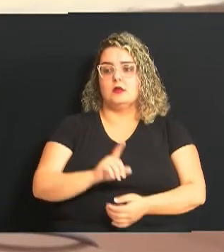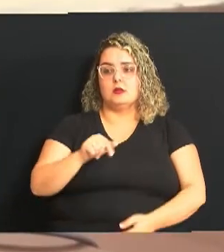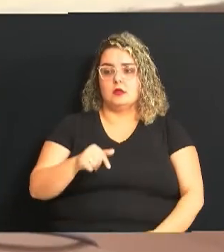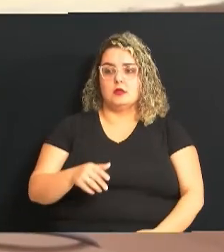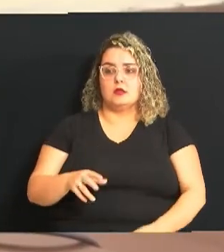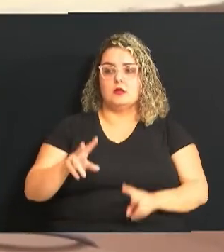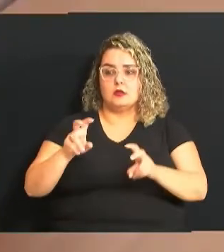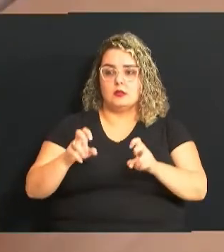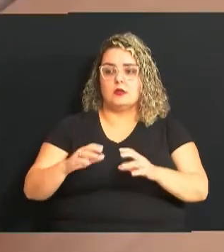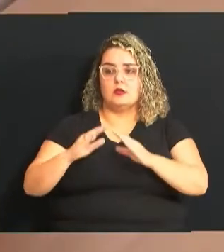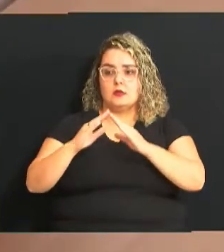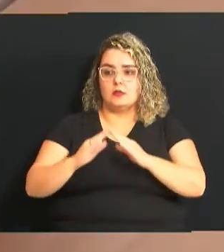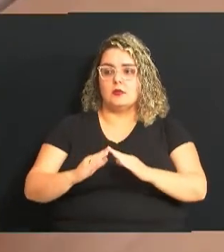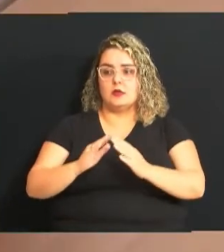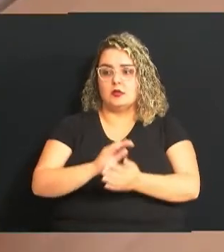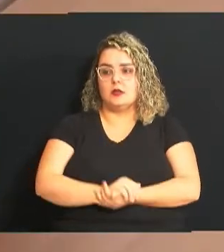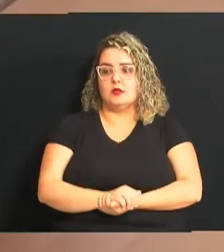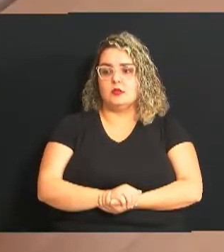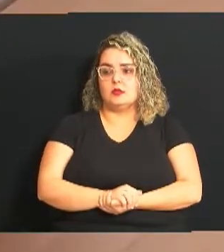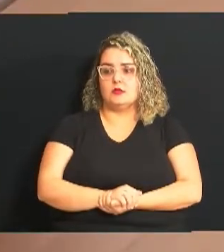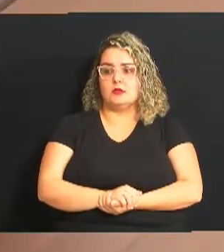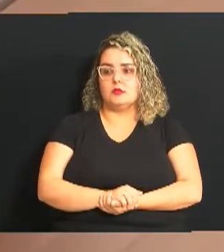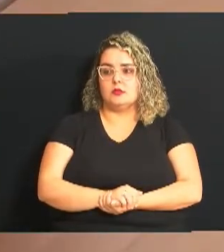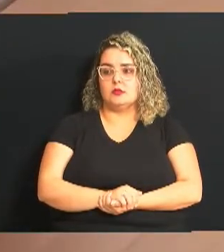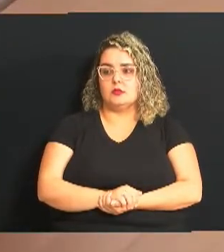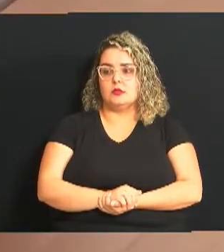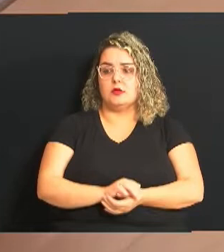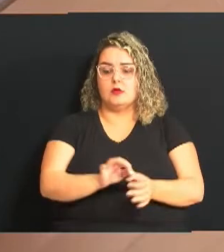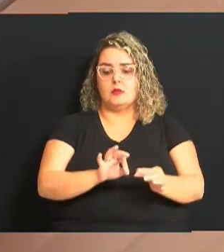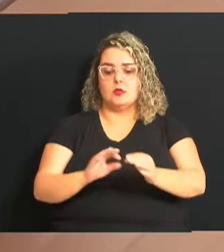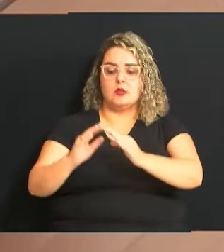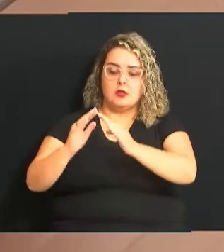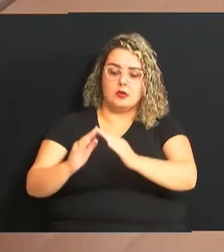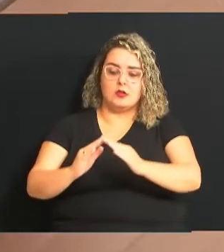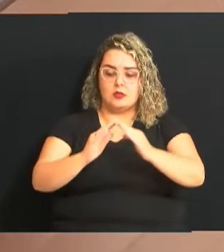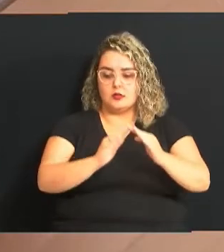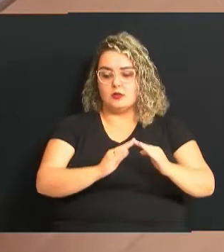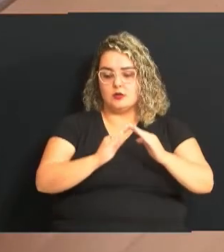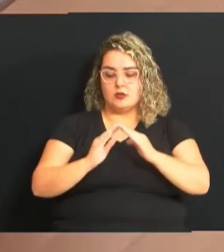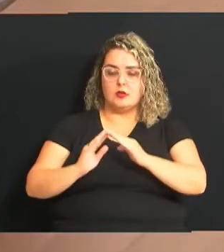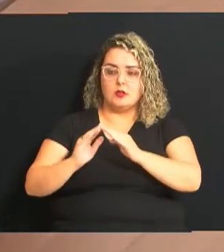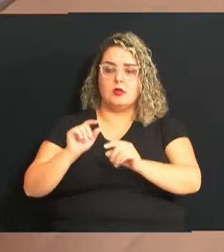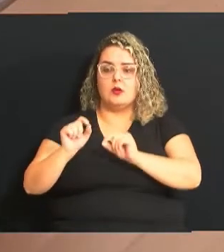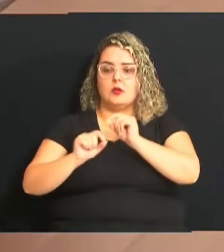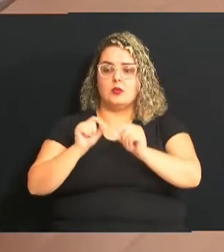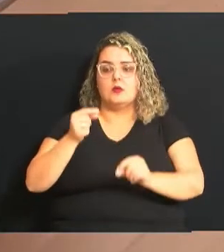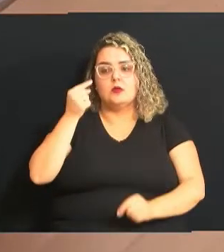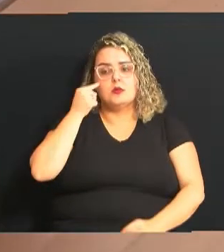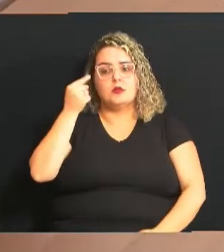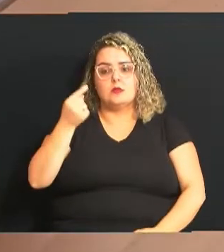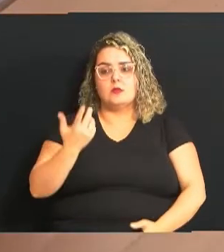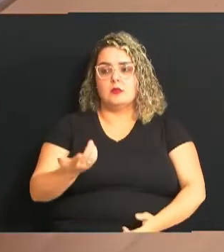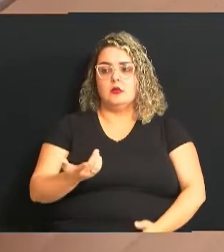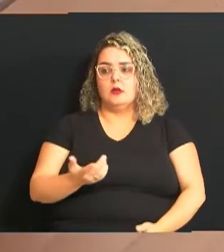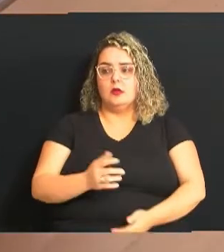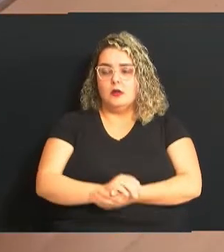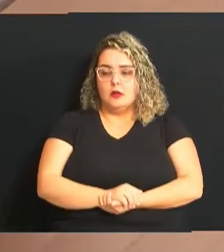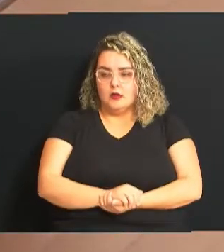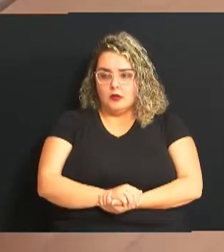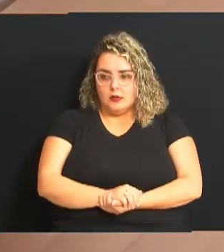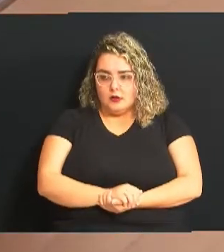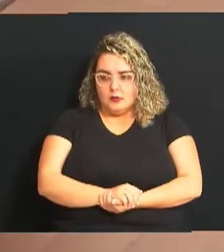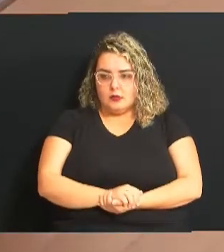da habitação. Projetos habitacionais. O que a gente tem pensado no que diz respeito